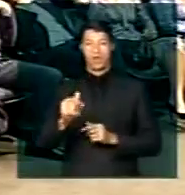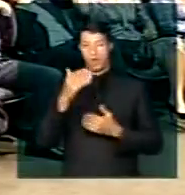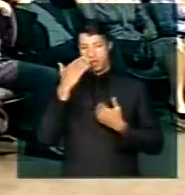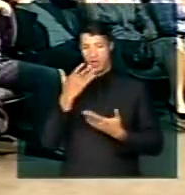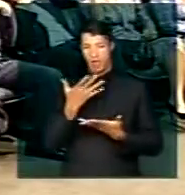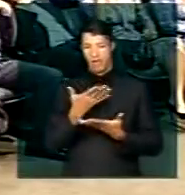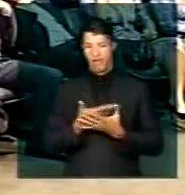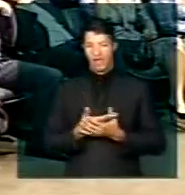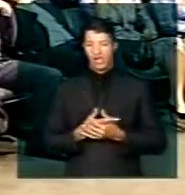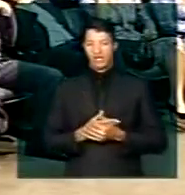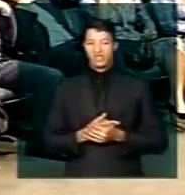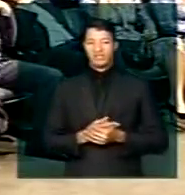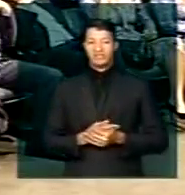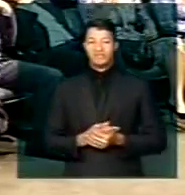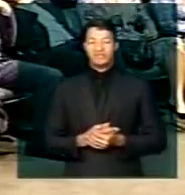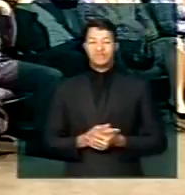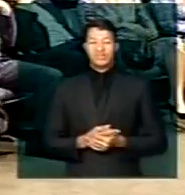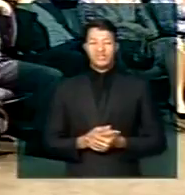passar.